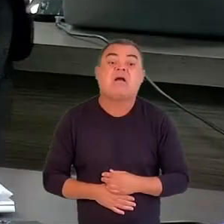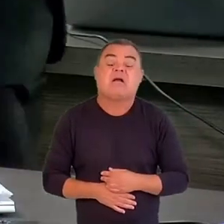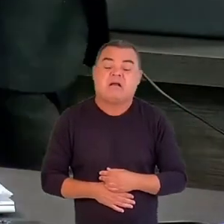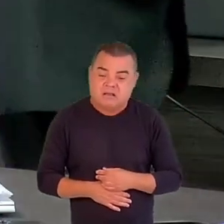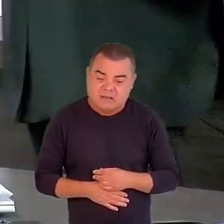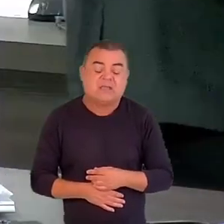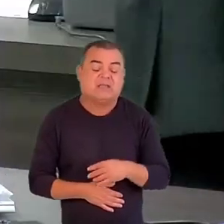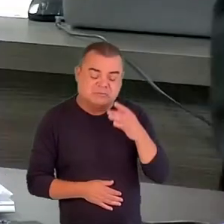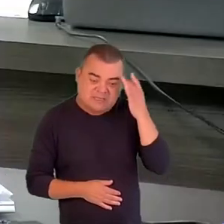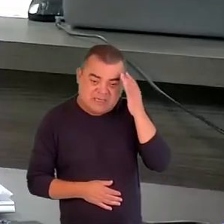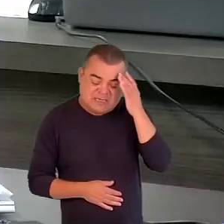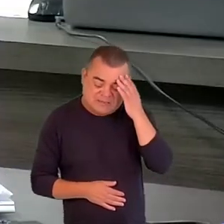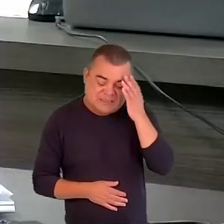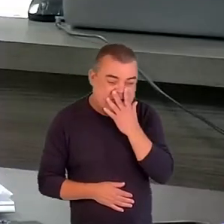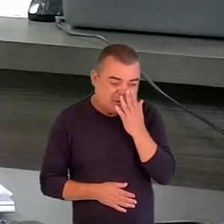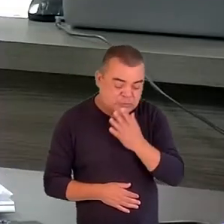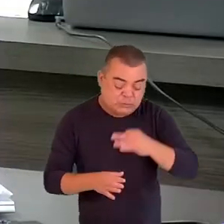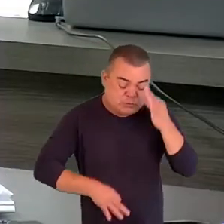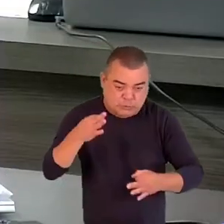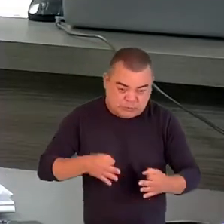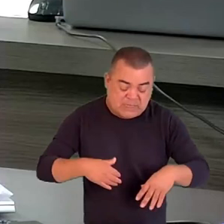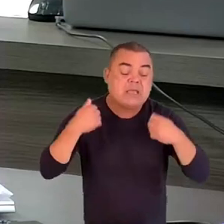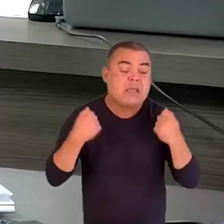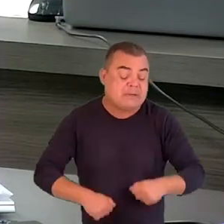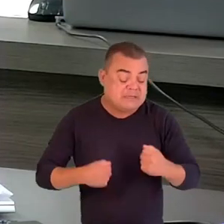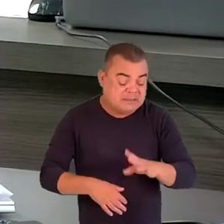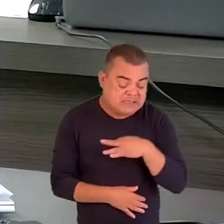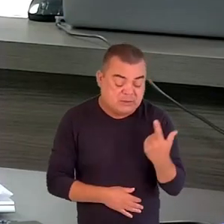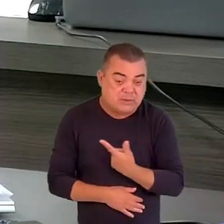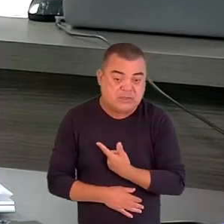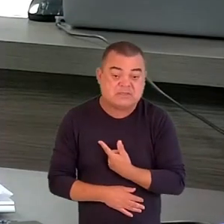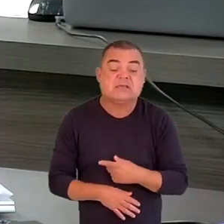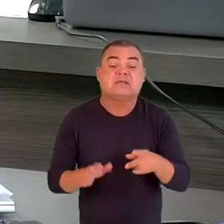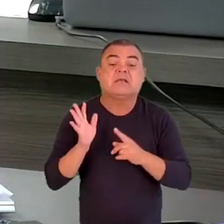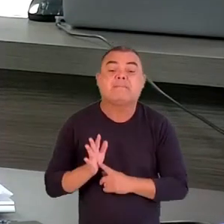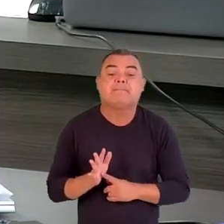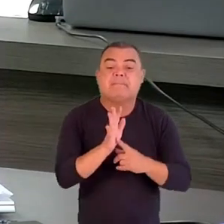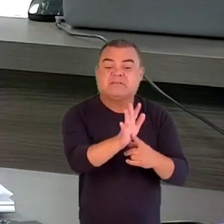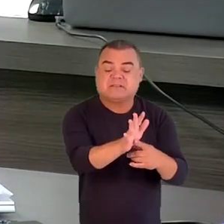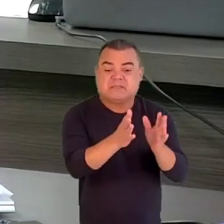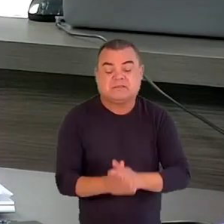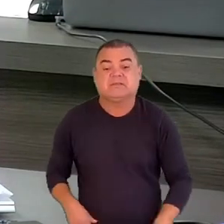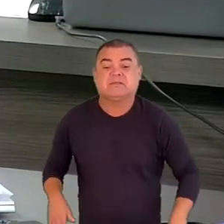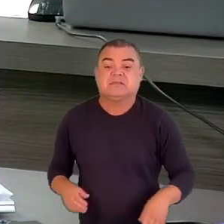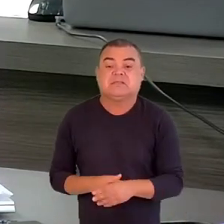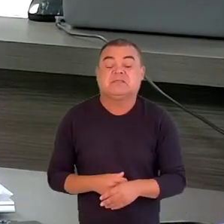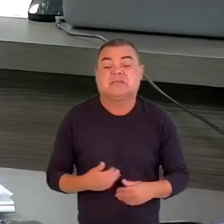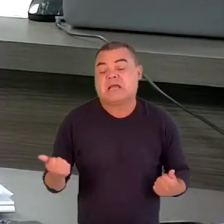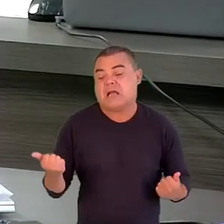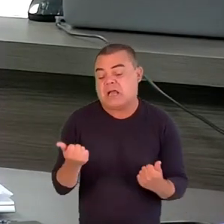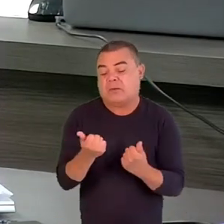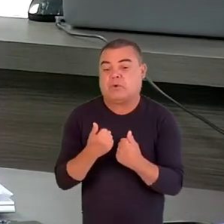e necessária, realmente, essa nossa manifestação, essa nossa nota de apoio, e que